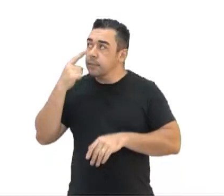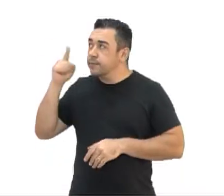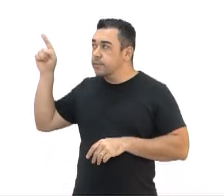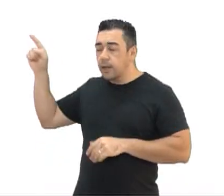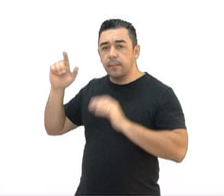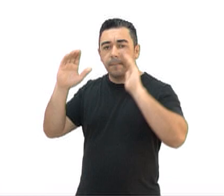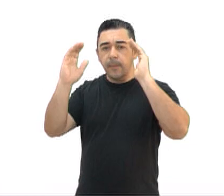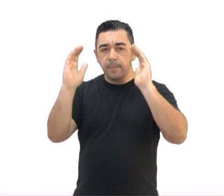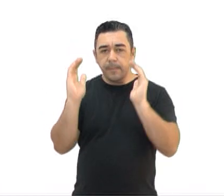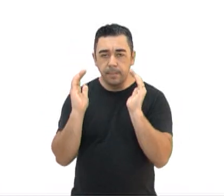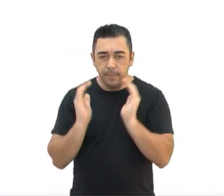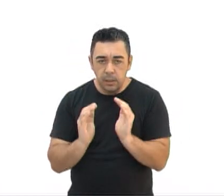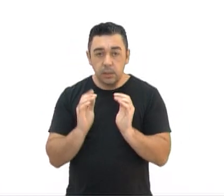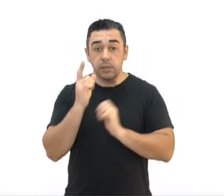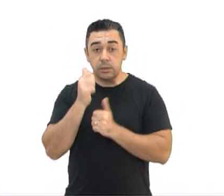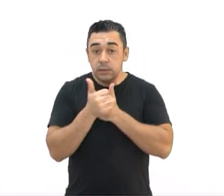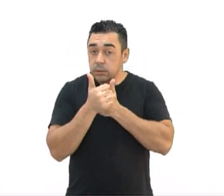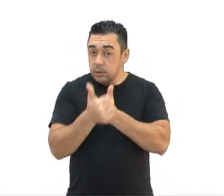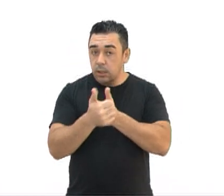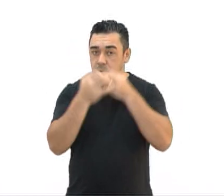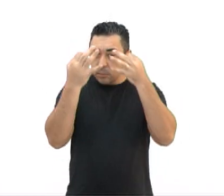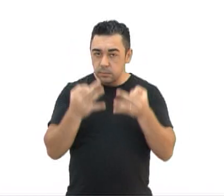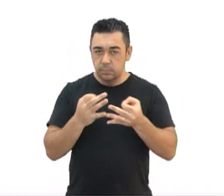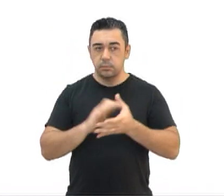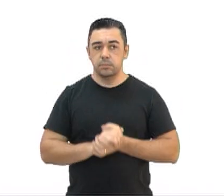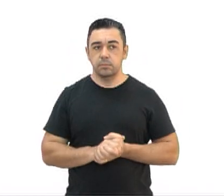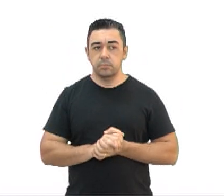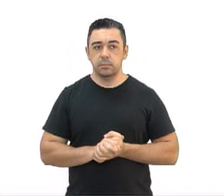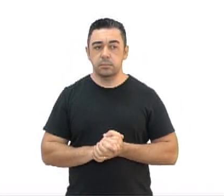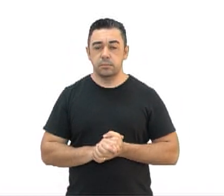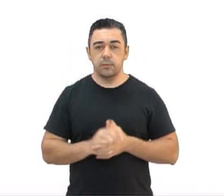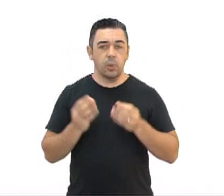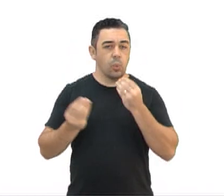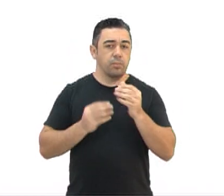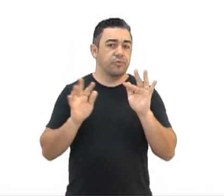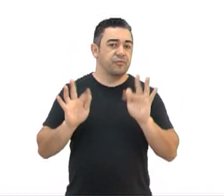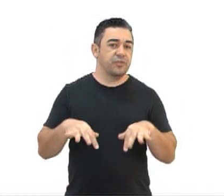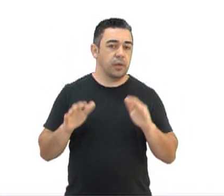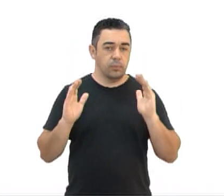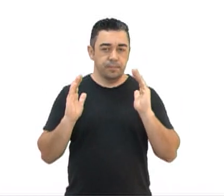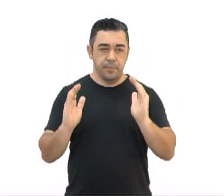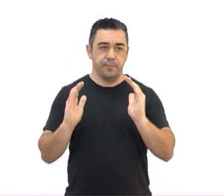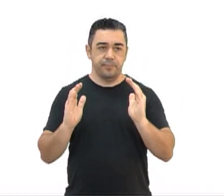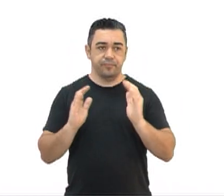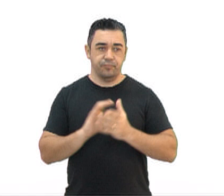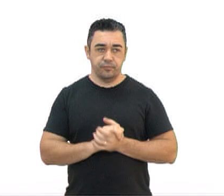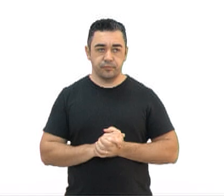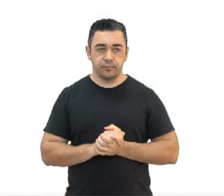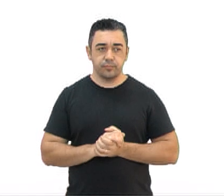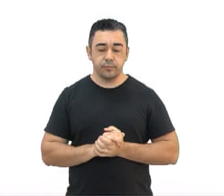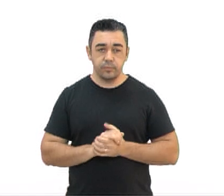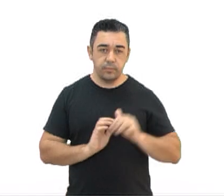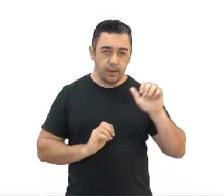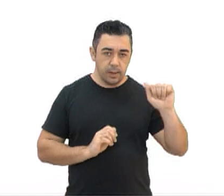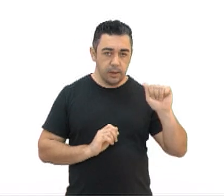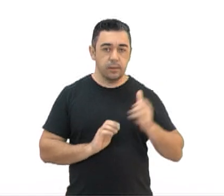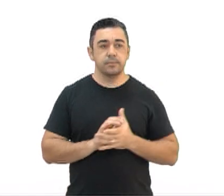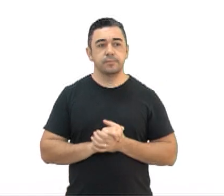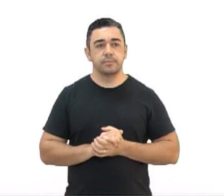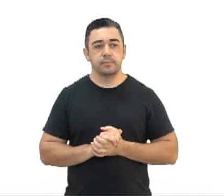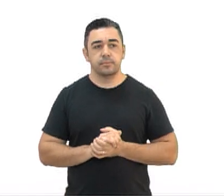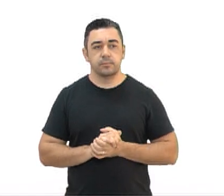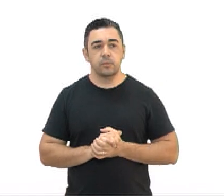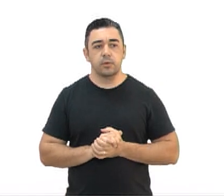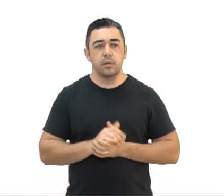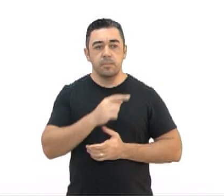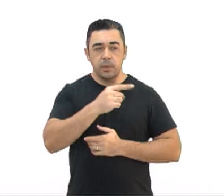poderem analisarem, olharem e seguirem ali. Agora, como que ficou essa matriz? Ficou uma matriz A, com